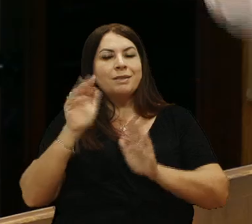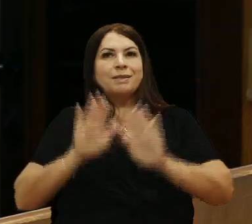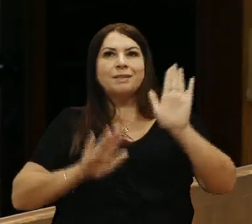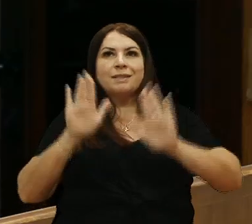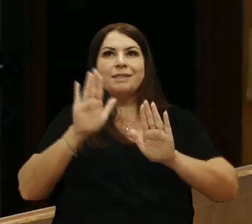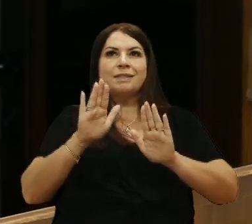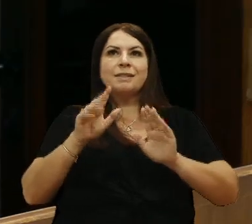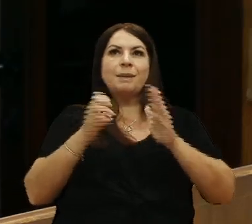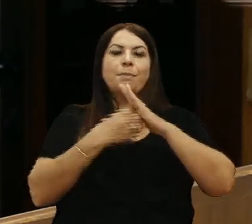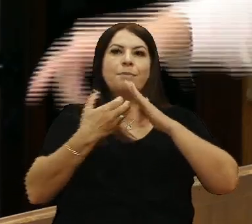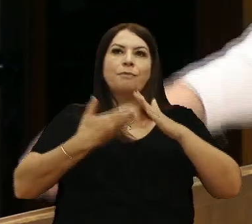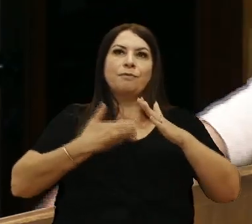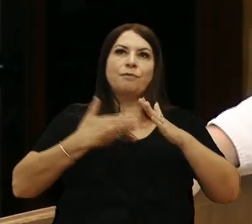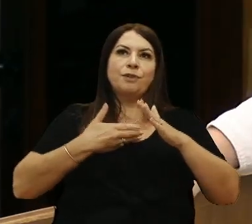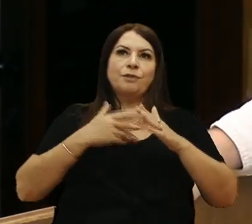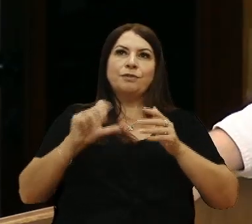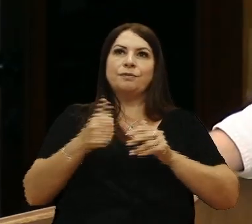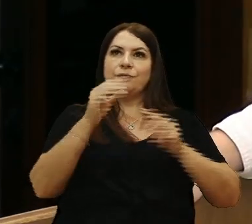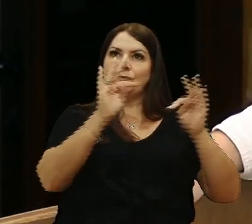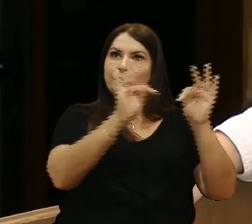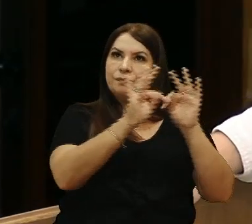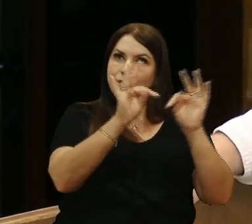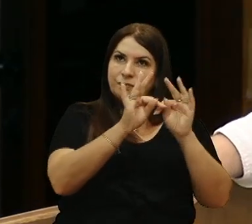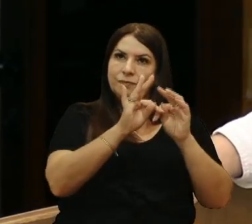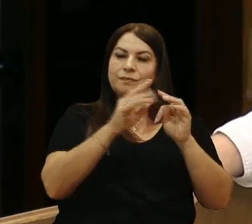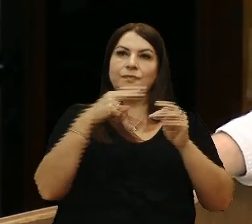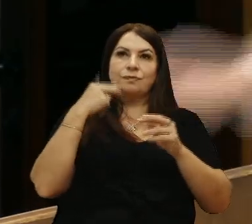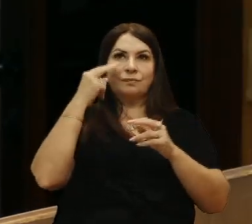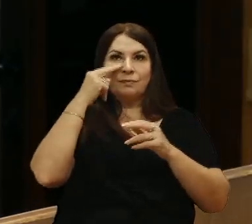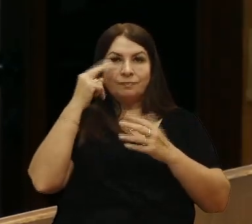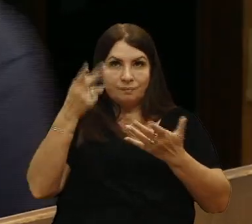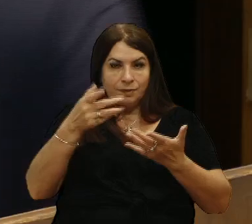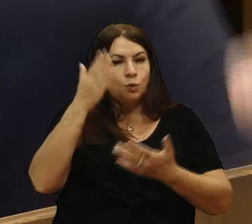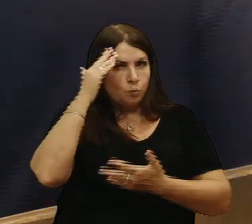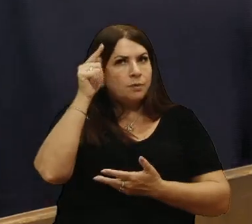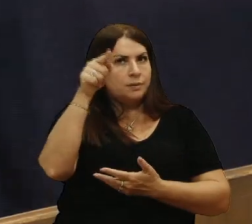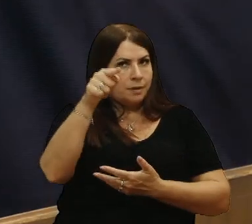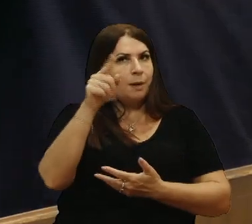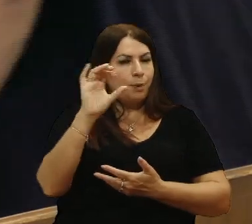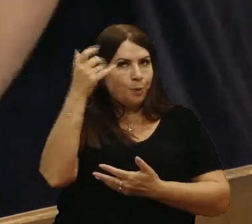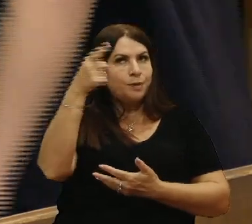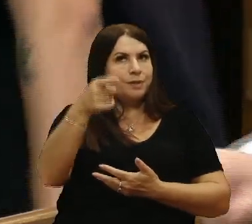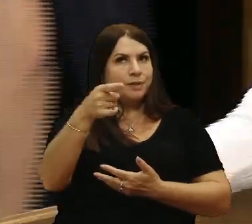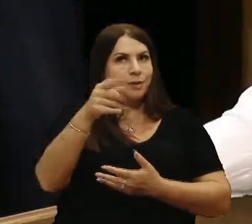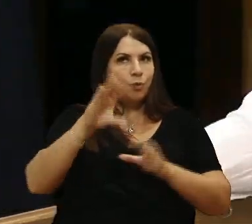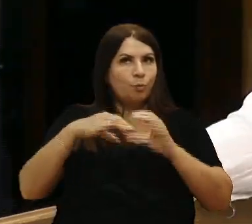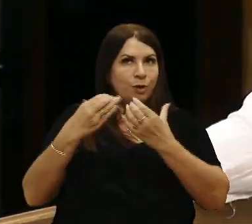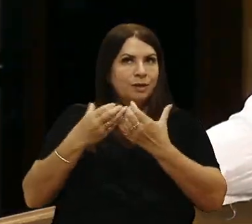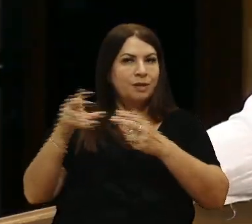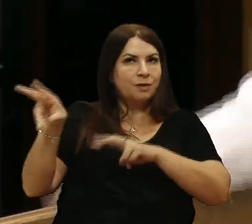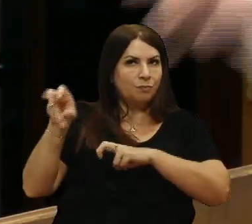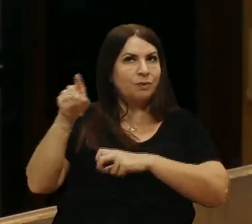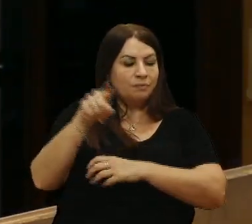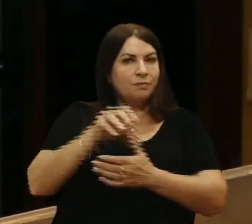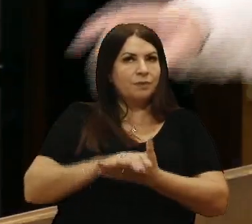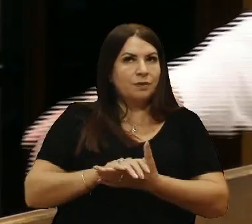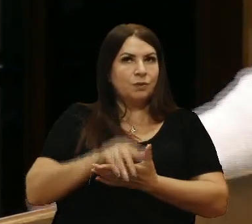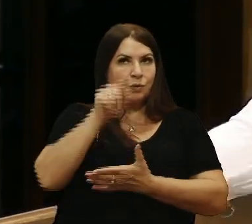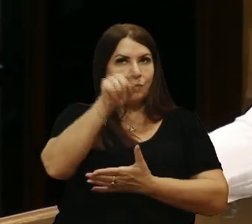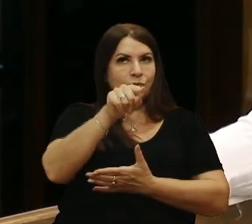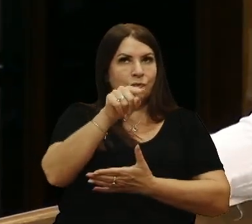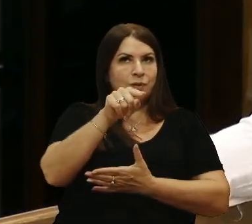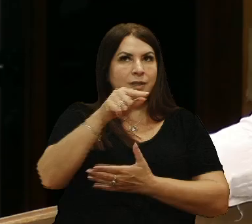empresas de amigos, pela melhor técnica, vereador Sandro Fantinel. E o senhor sabe o que aconteceu numa comunidade interiorana, que eu e o senhor